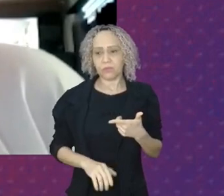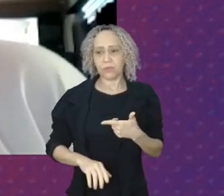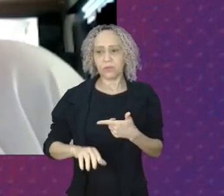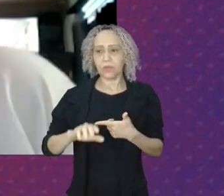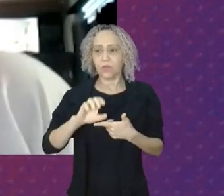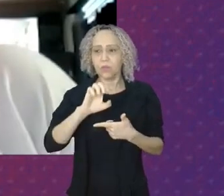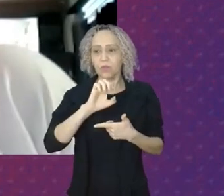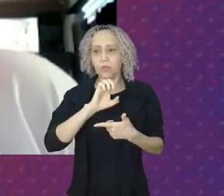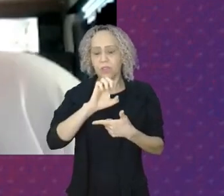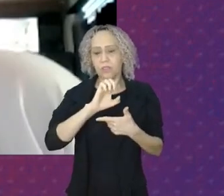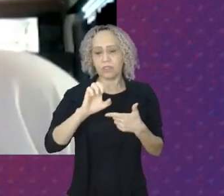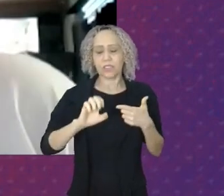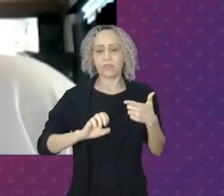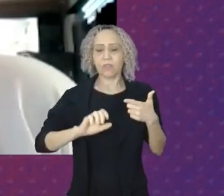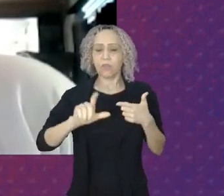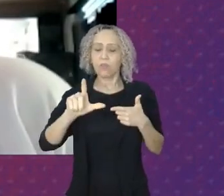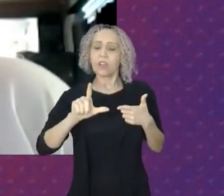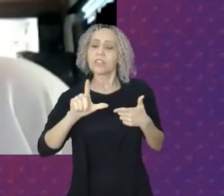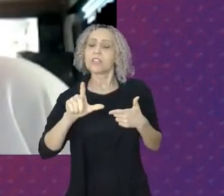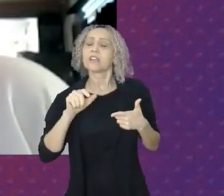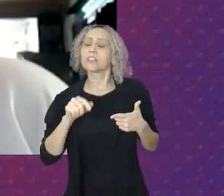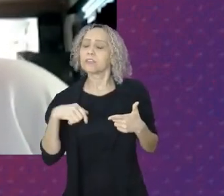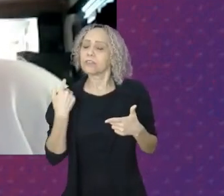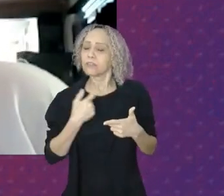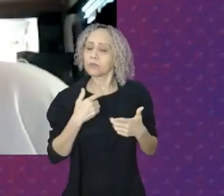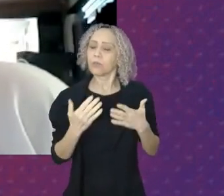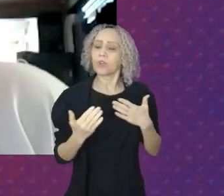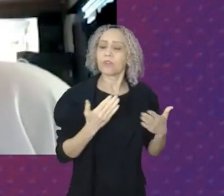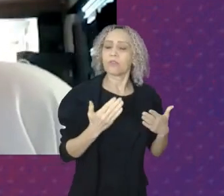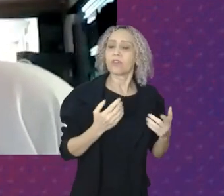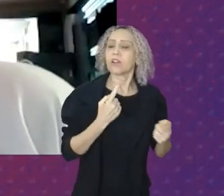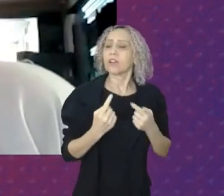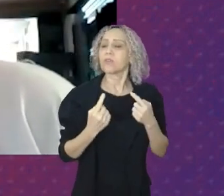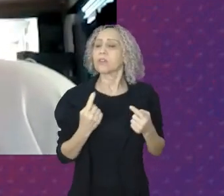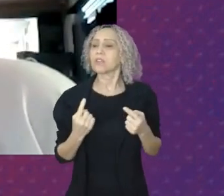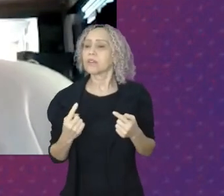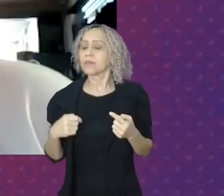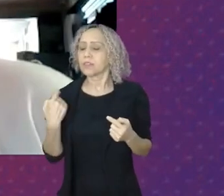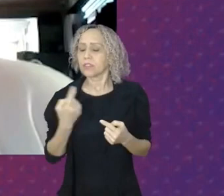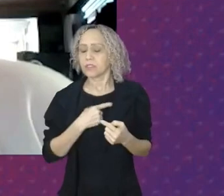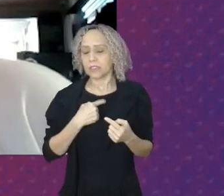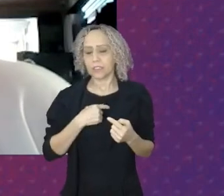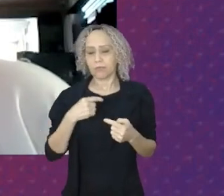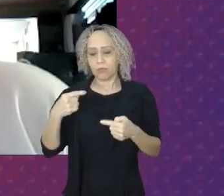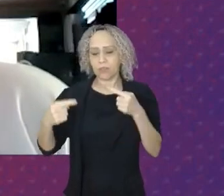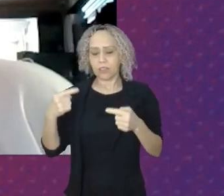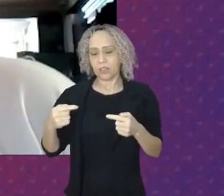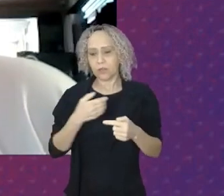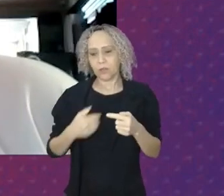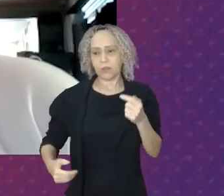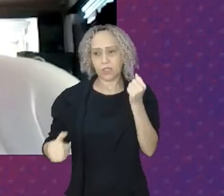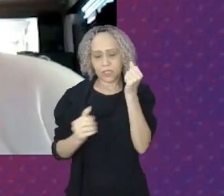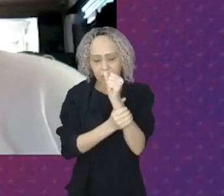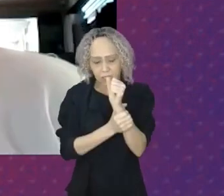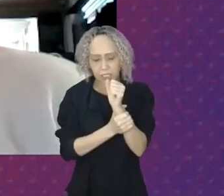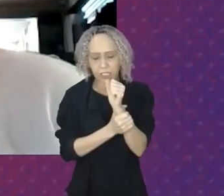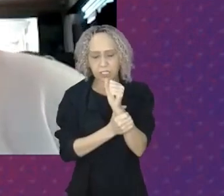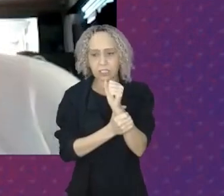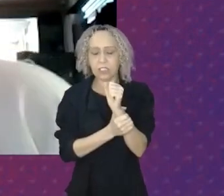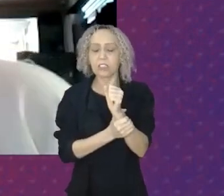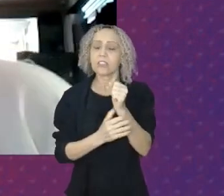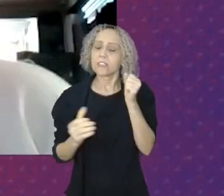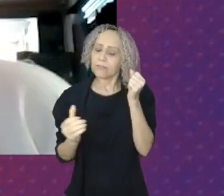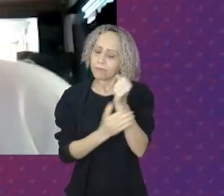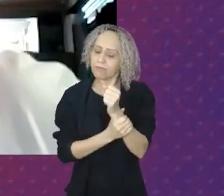pudesse ter garantias de políticas públicas e garantias de